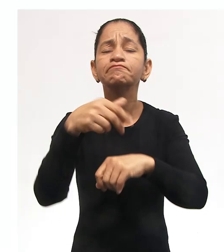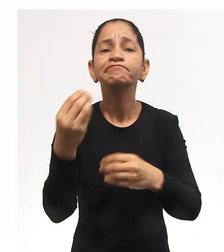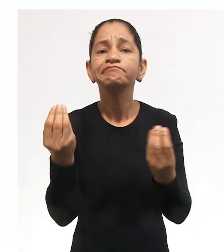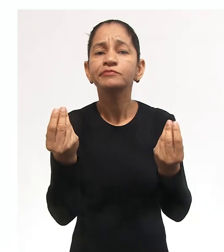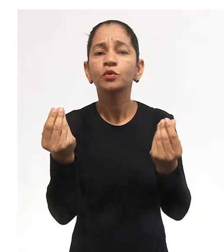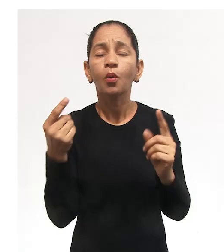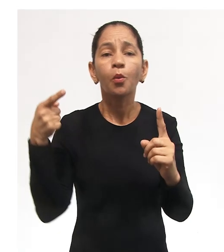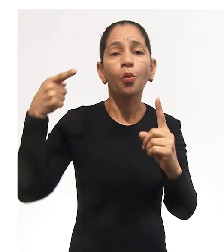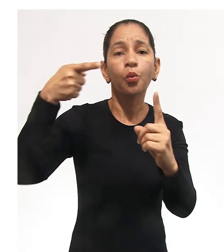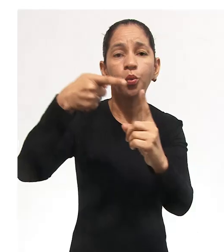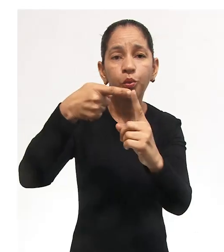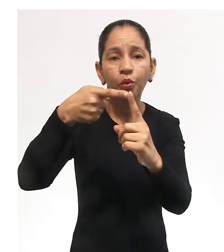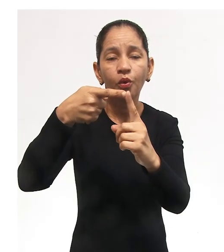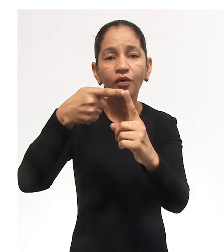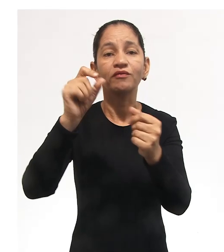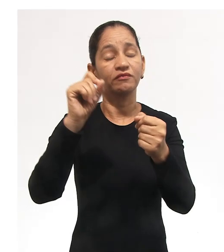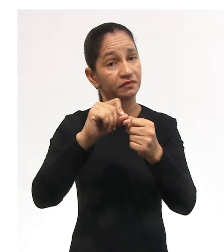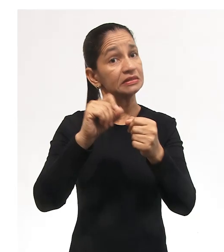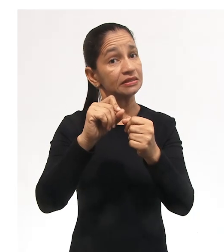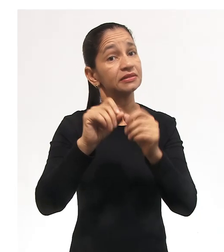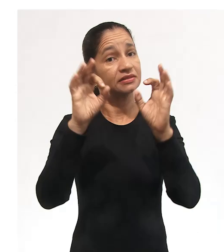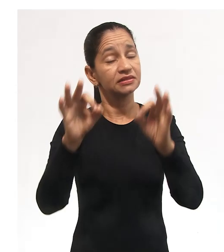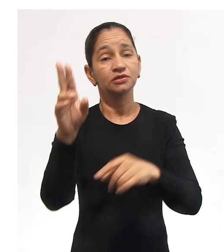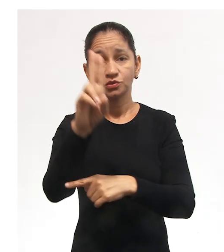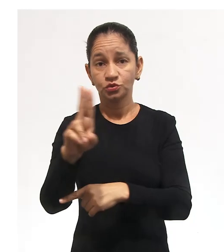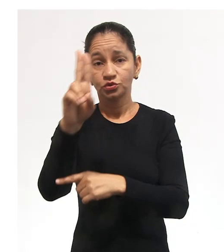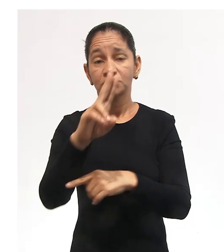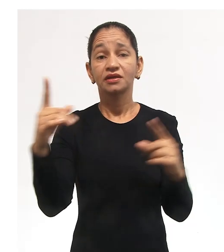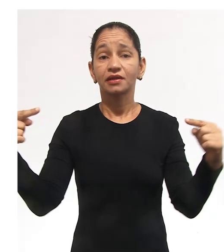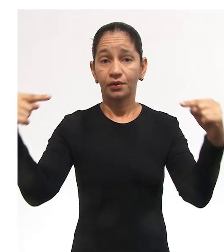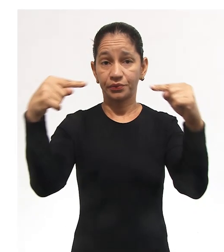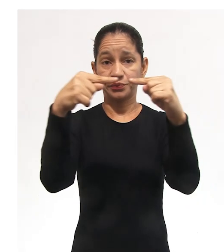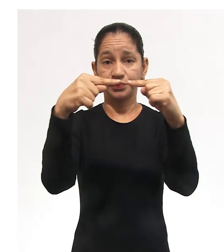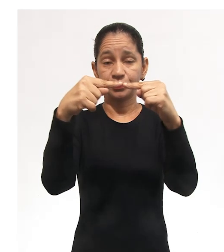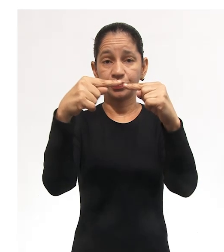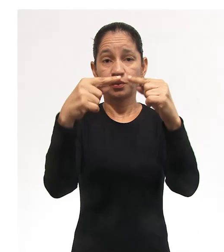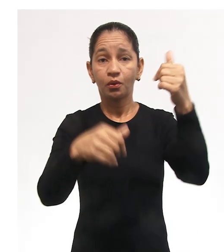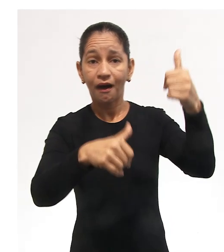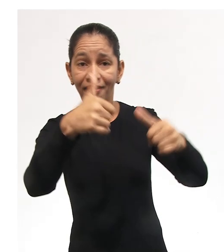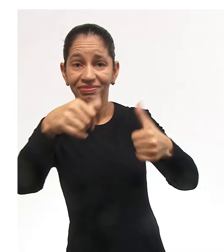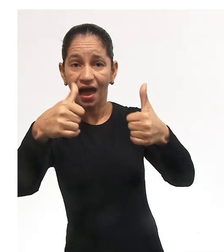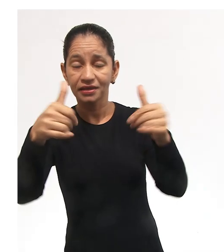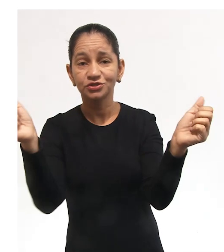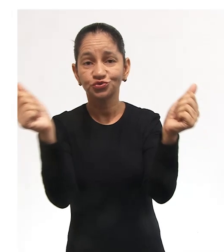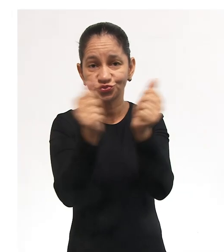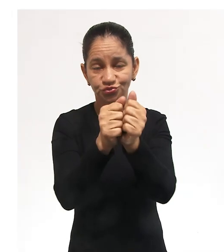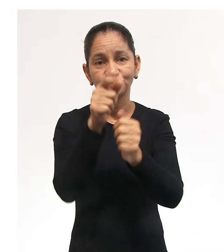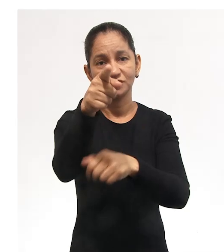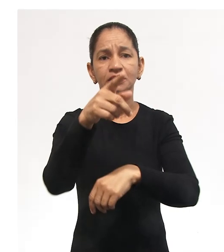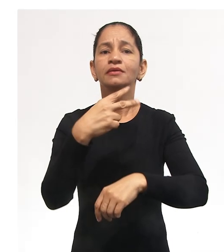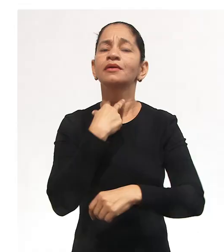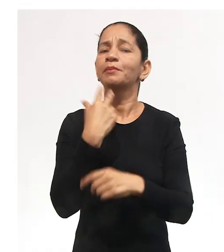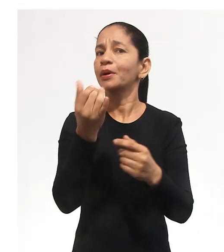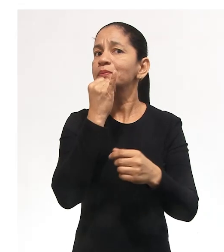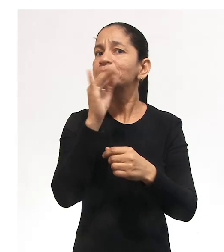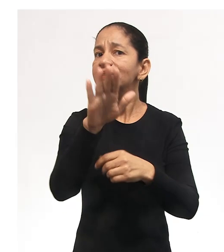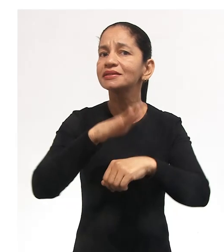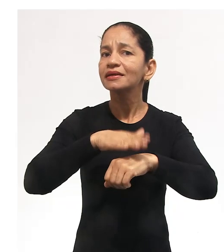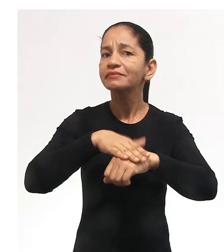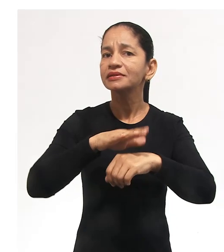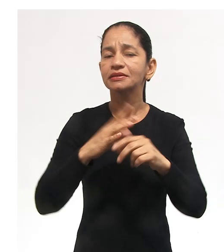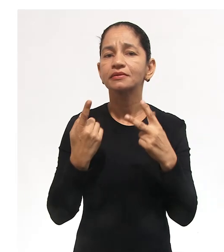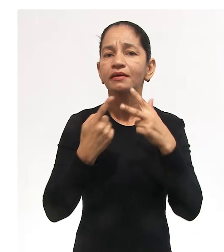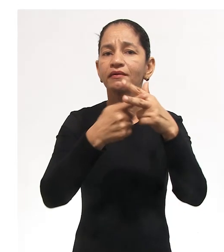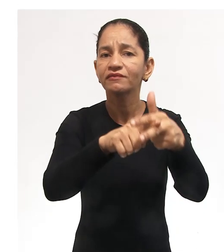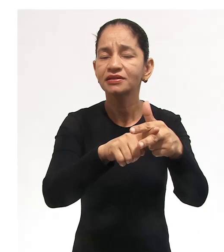se pretende alcançar com a aplicação, ok? Deve estar alinhado com o diagnóstico, obviamente, então você não pode apresentar um objetivo